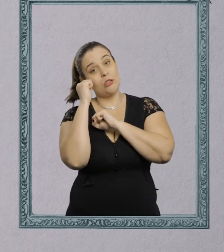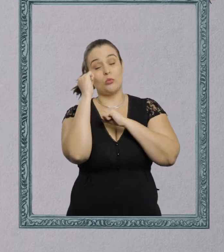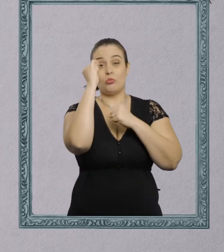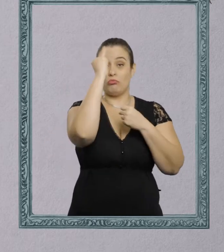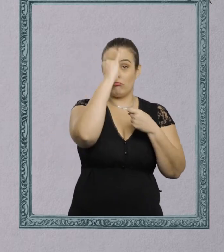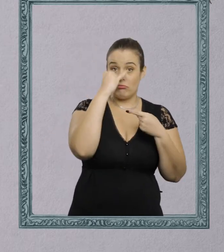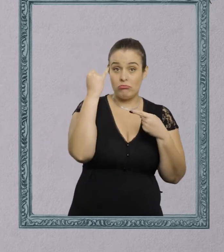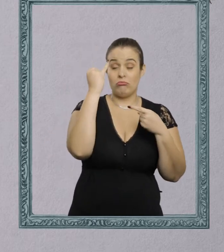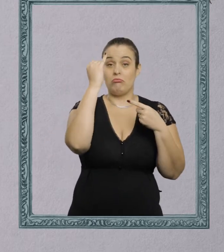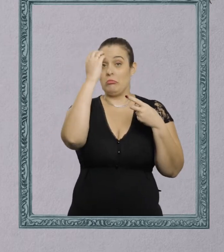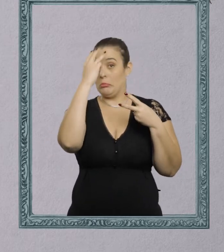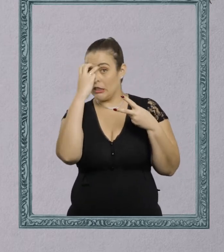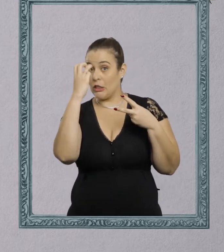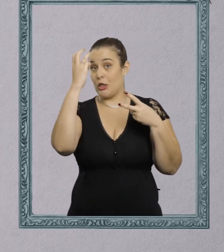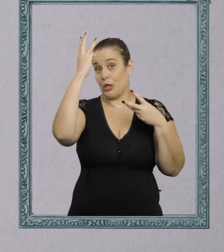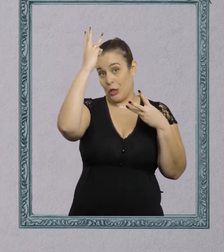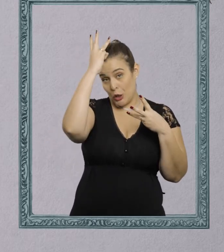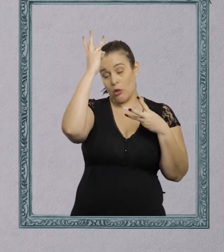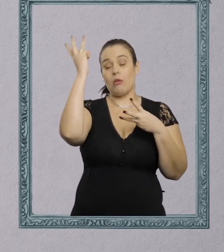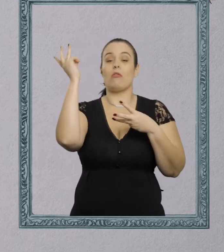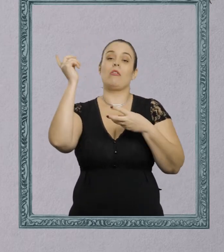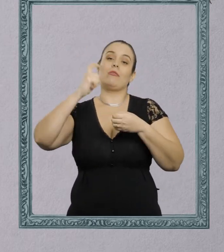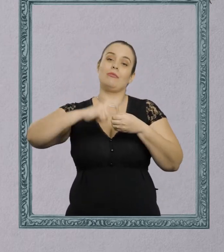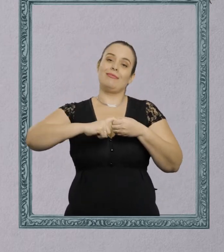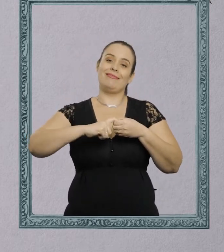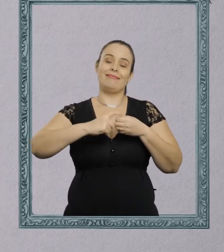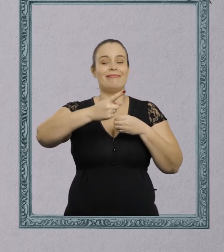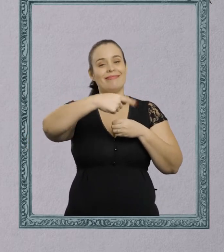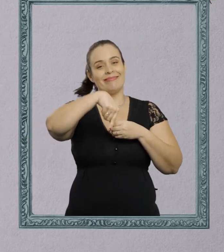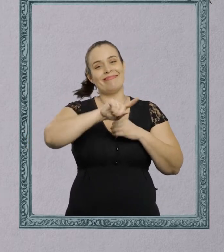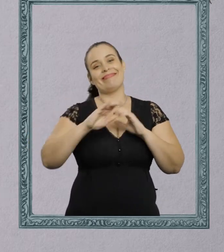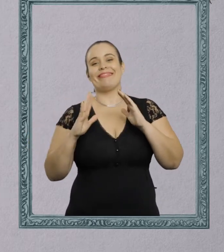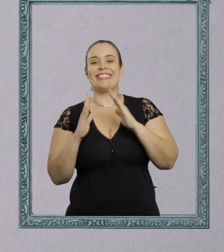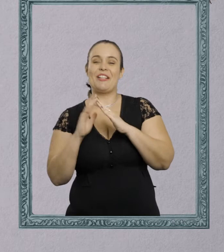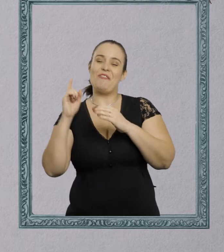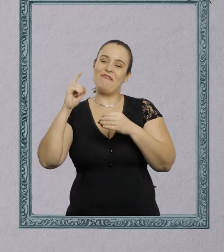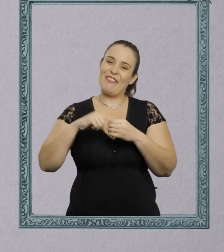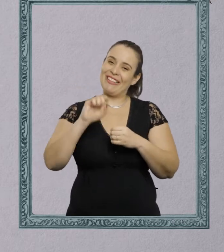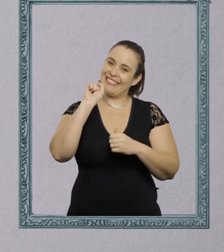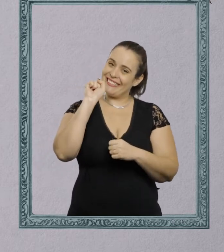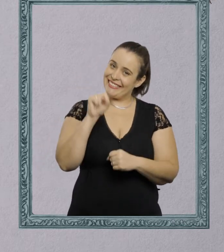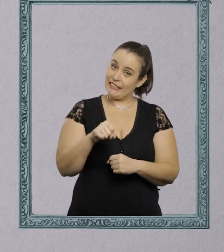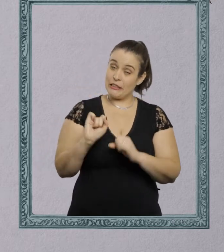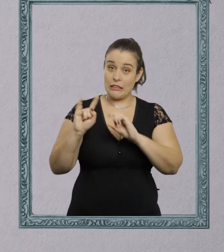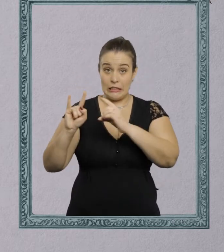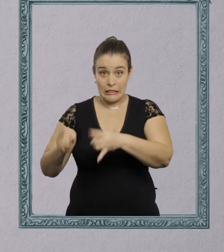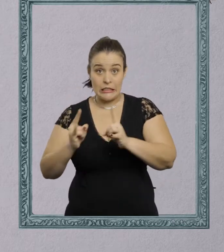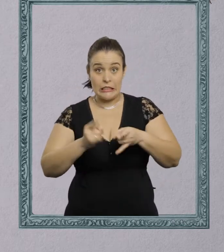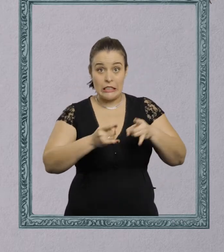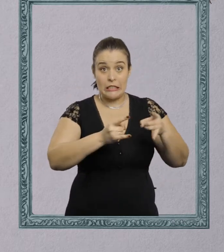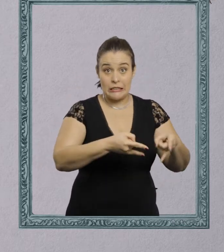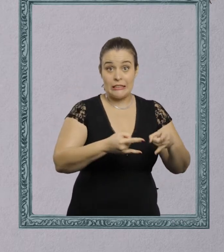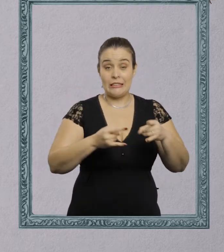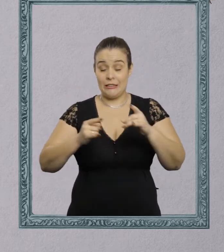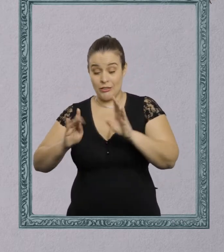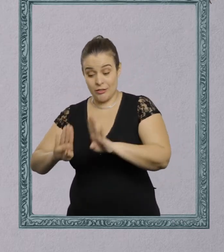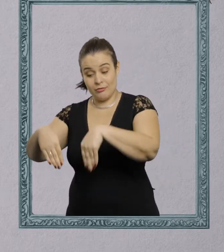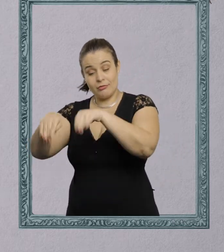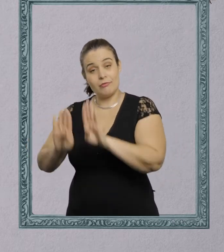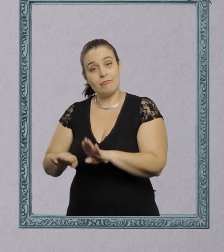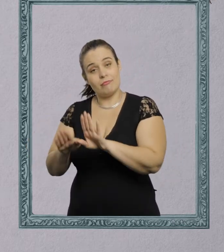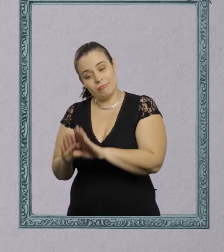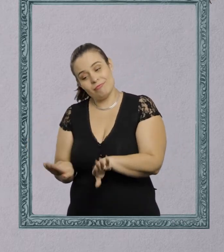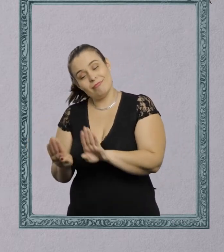as crianças estão voltando para casa. Os lençóis das camas estão limpos e esticados.